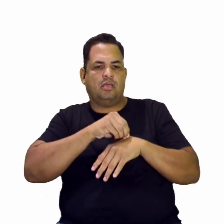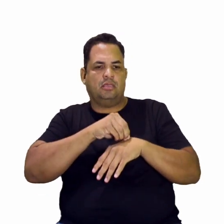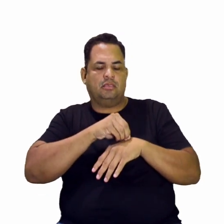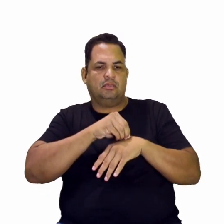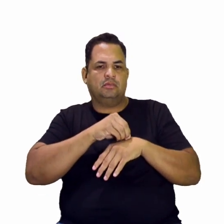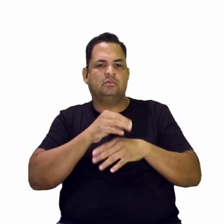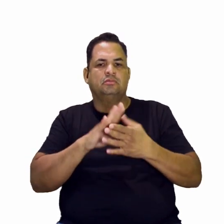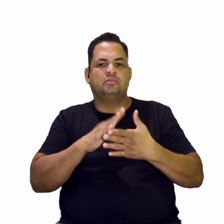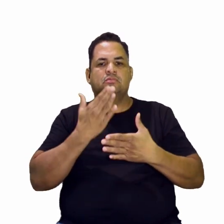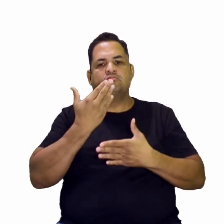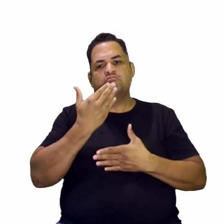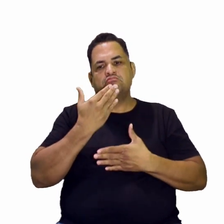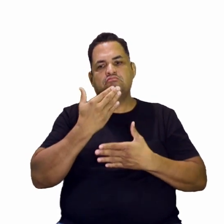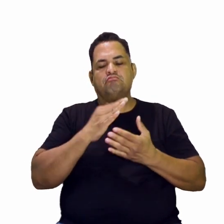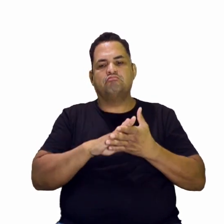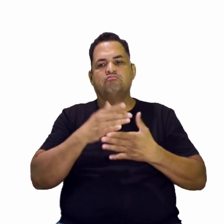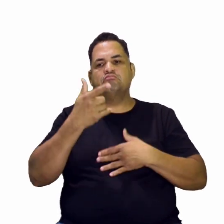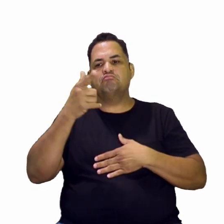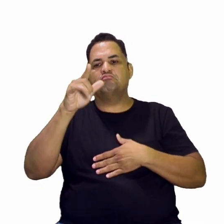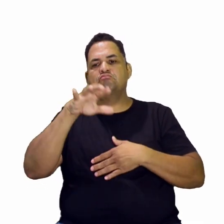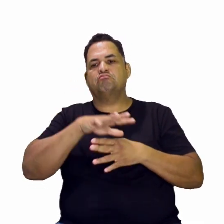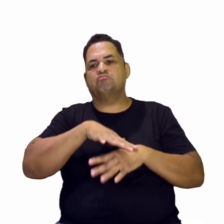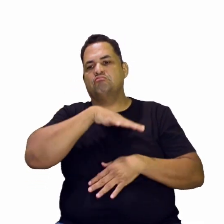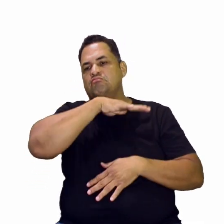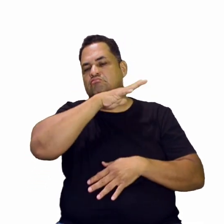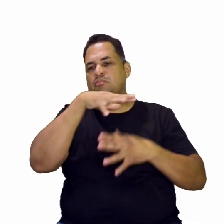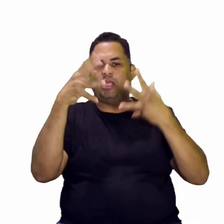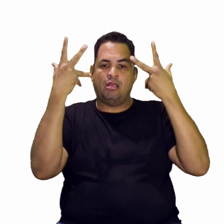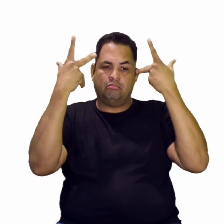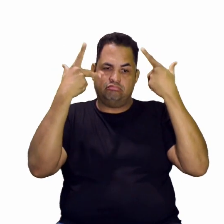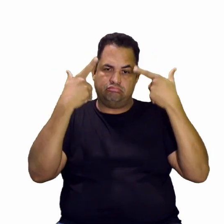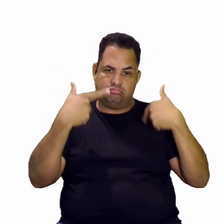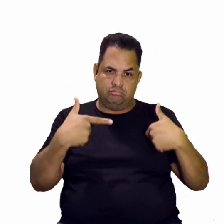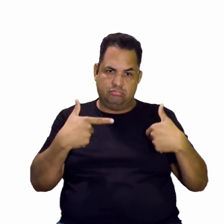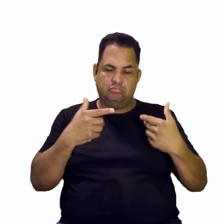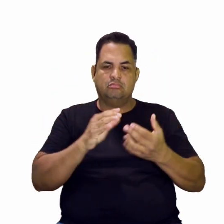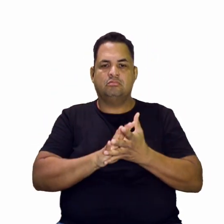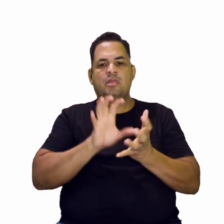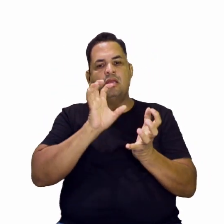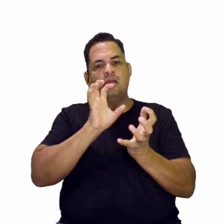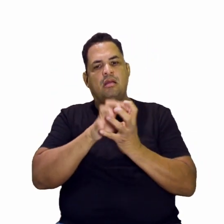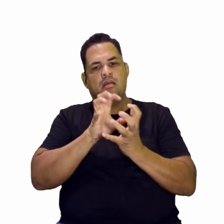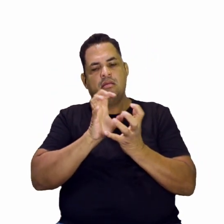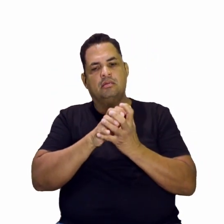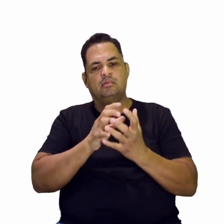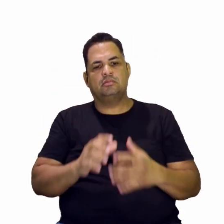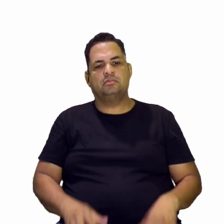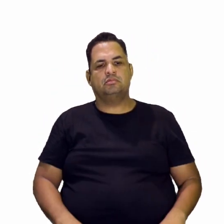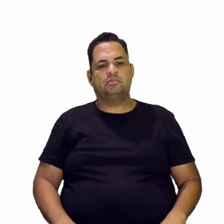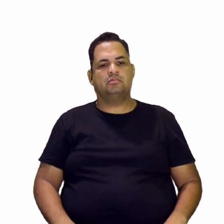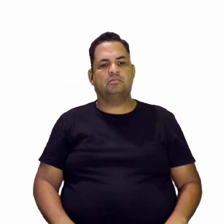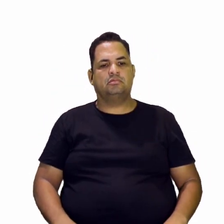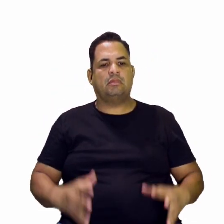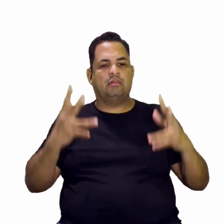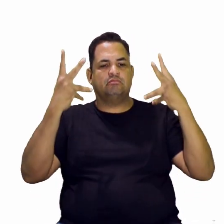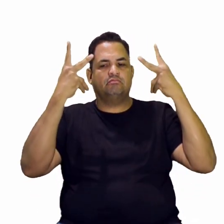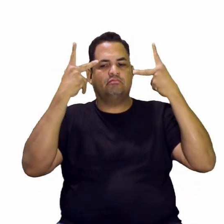carnívoros, aqueles que se alimentam de carne de outros animais, como o leão, o jacaré. Gente, que